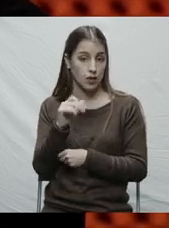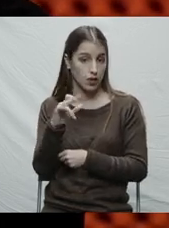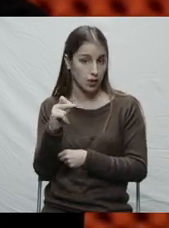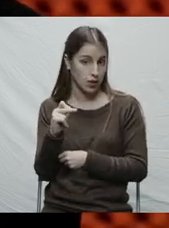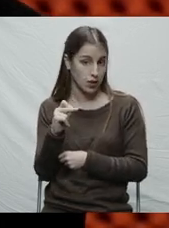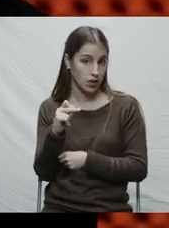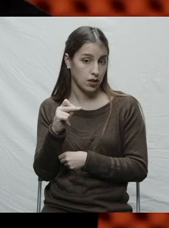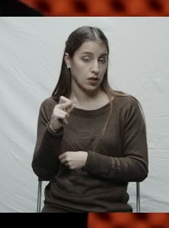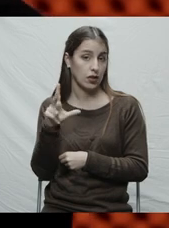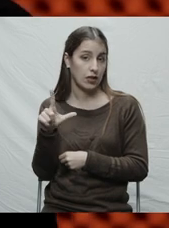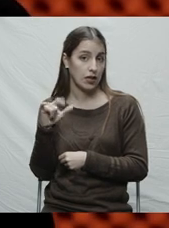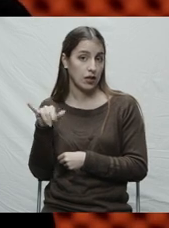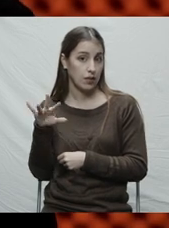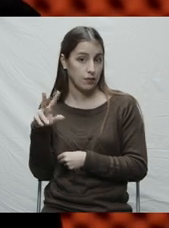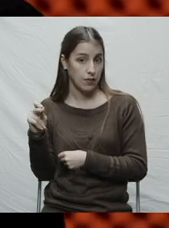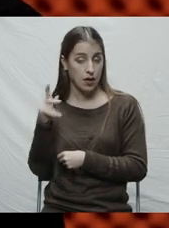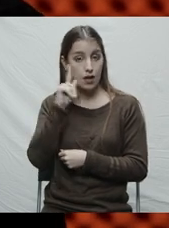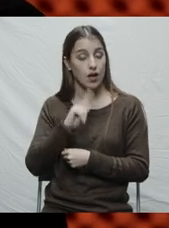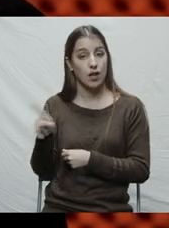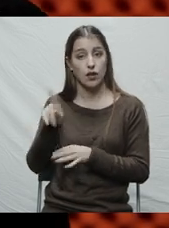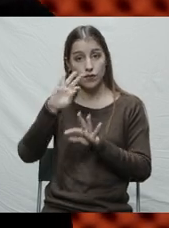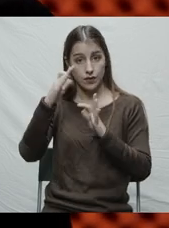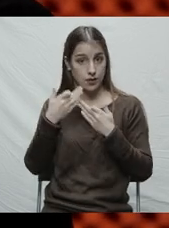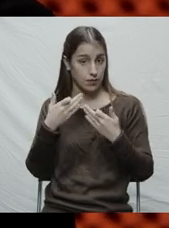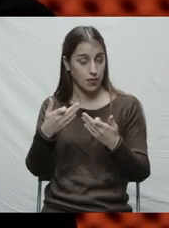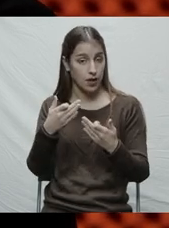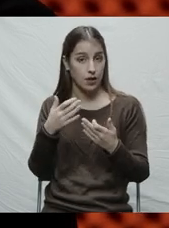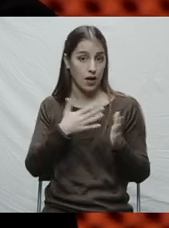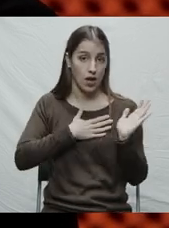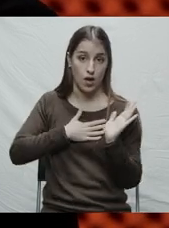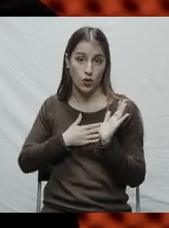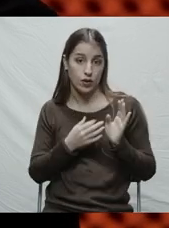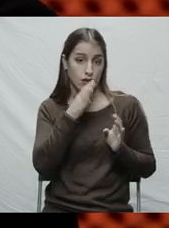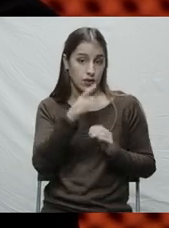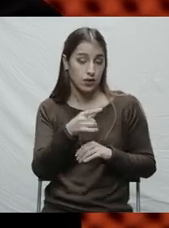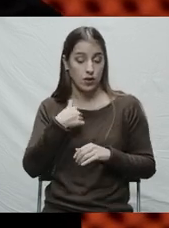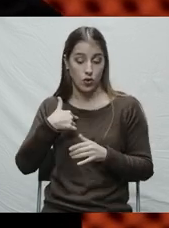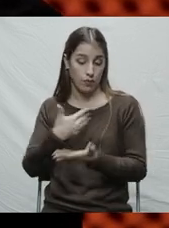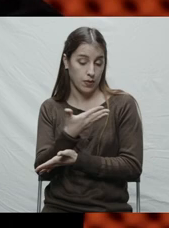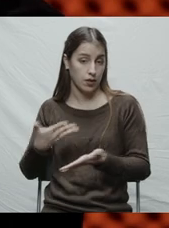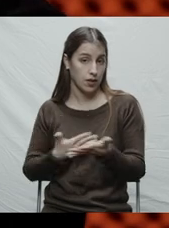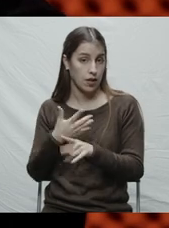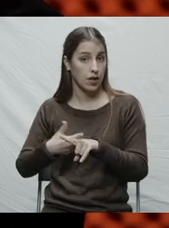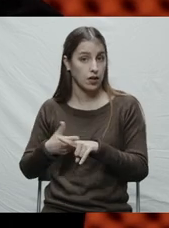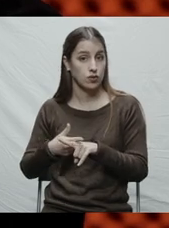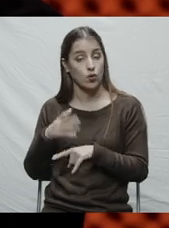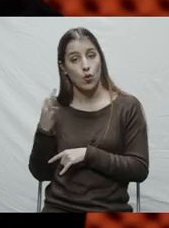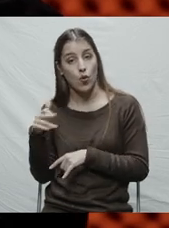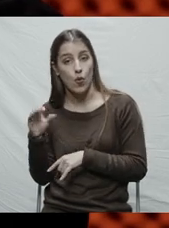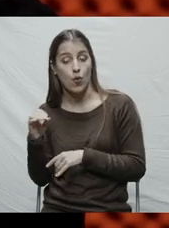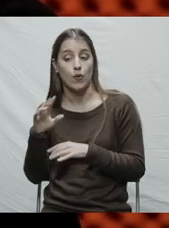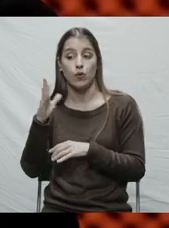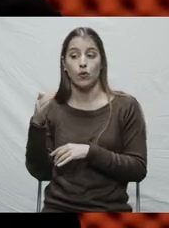aqui mais, no Ginasiano, que ela deu uma masterclass ao fim de semana, e partilhei esse interesse com o Hugo, partilhamos, e rapidamente